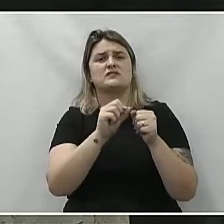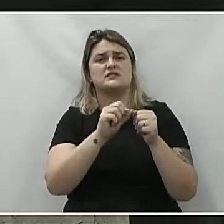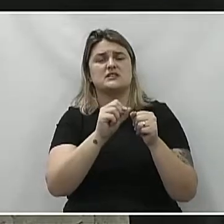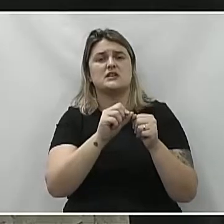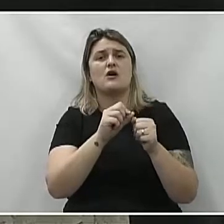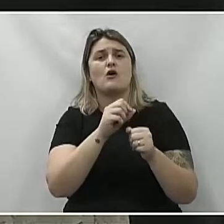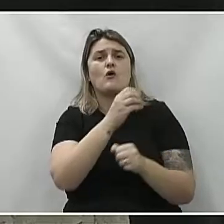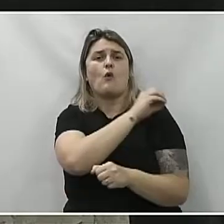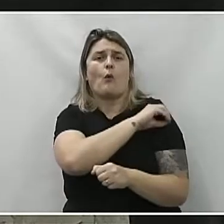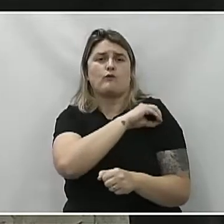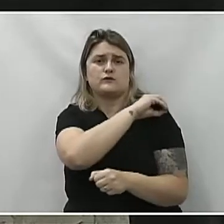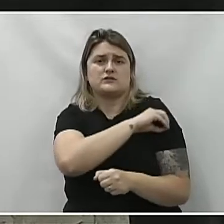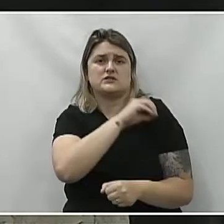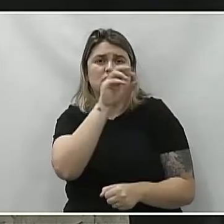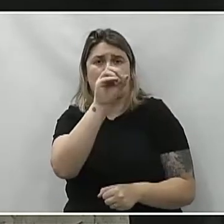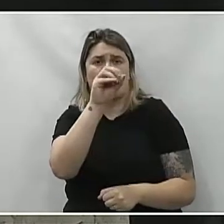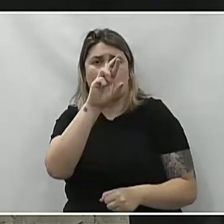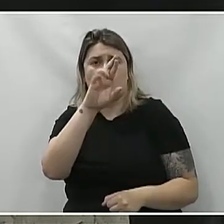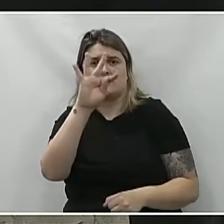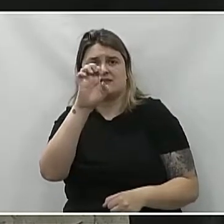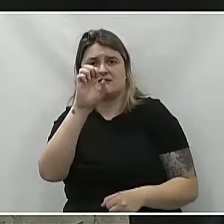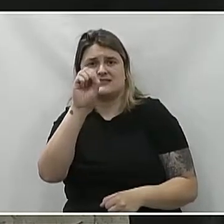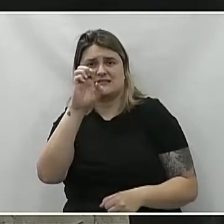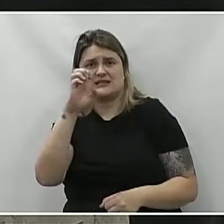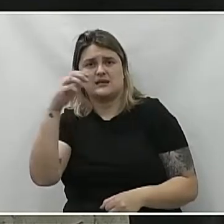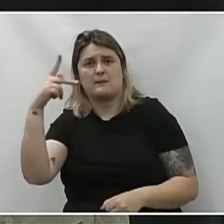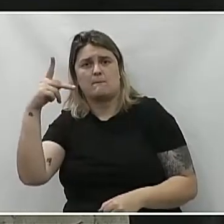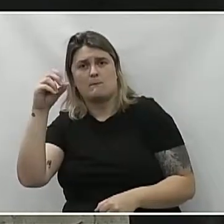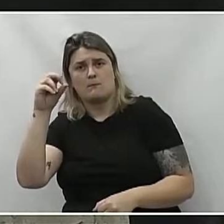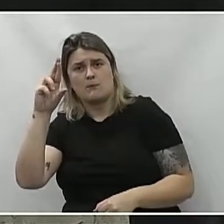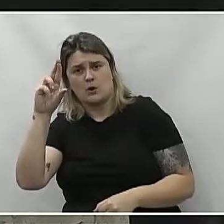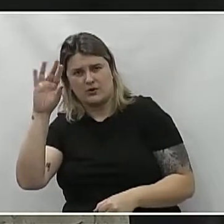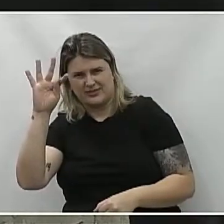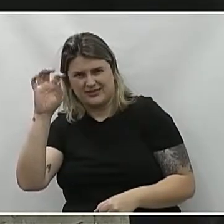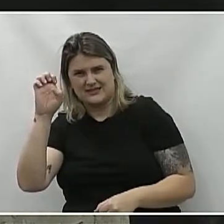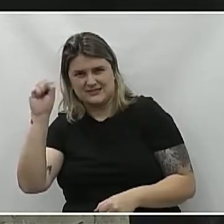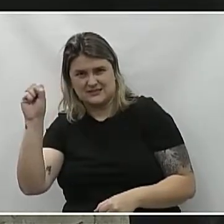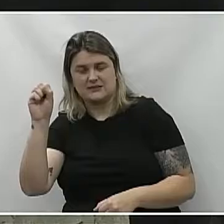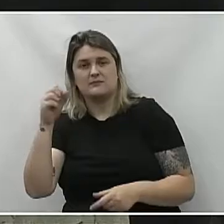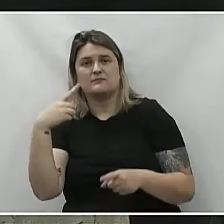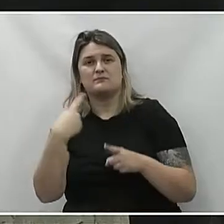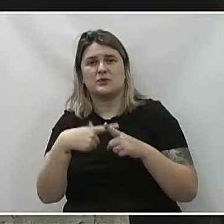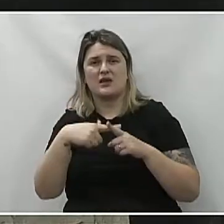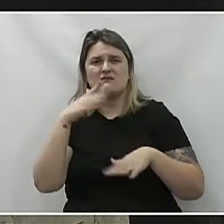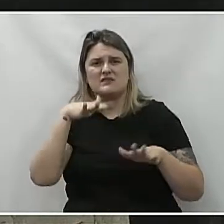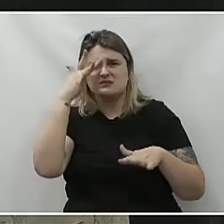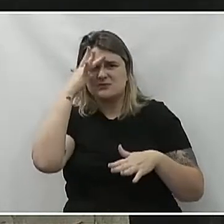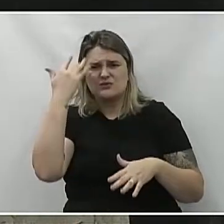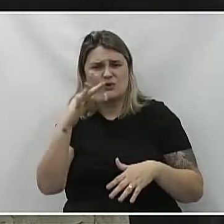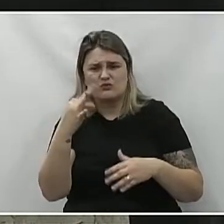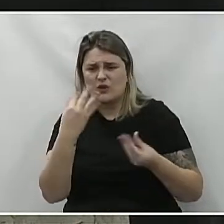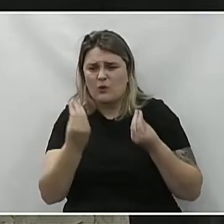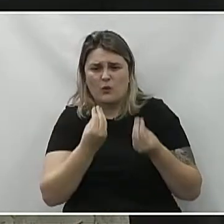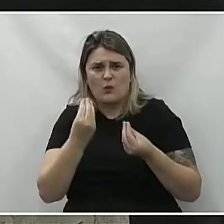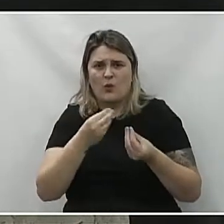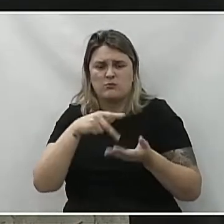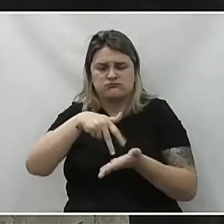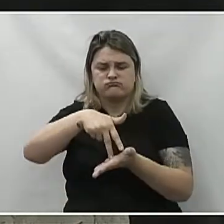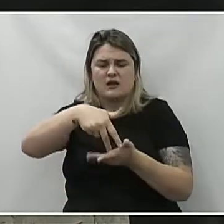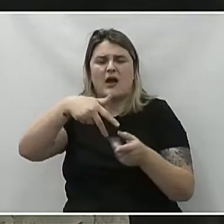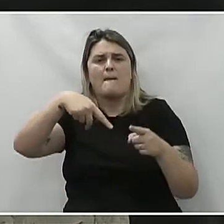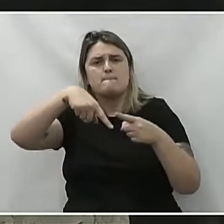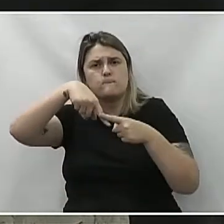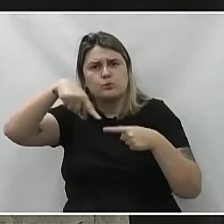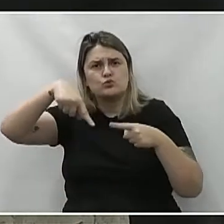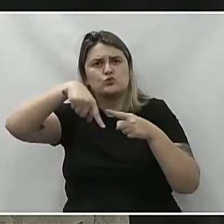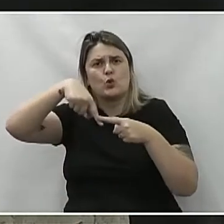órtese e prótese para as pessoas com deficiência, que também tem que se deslocar a Curitiba e Guarapuava, com estado físico debilitado, pessoas amputadas de